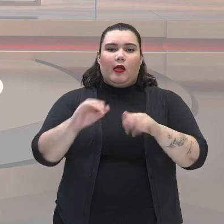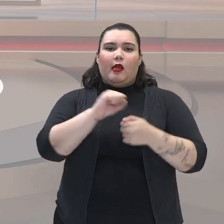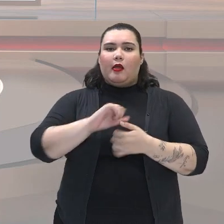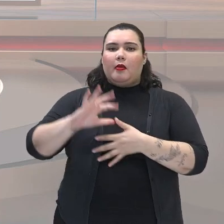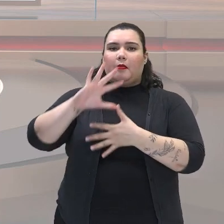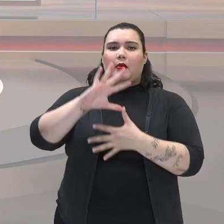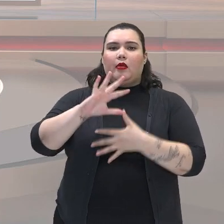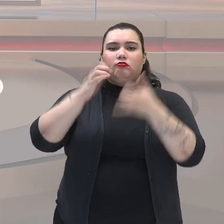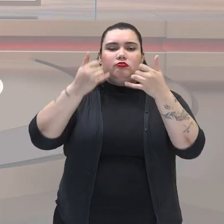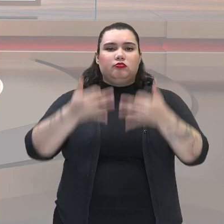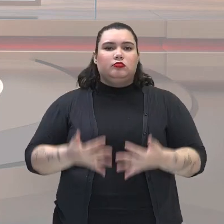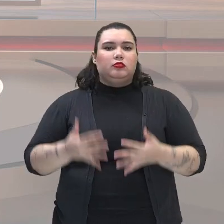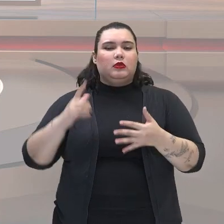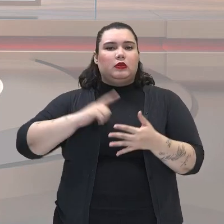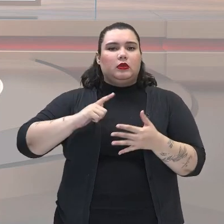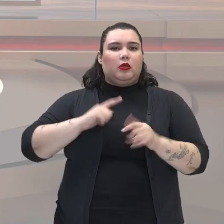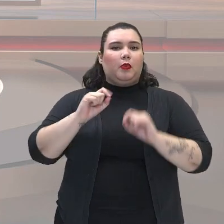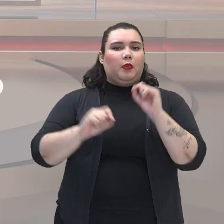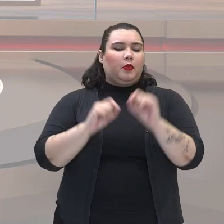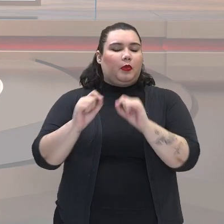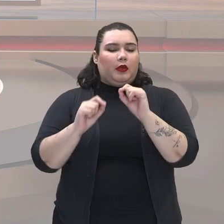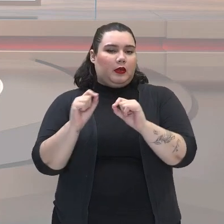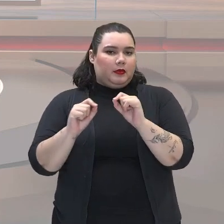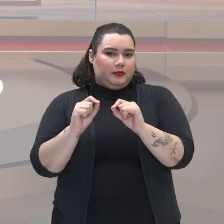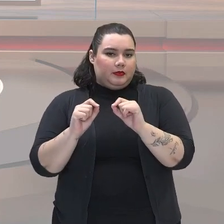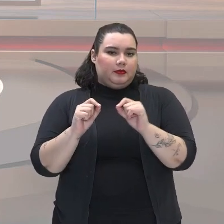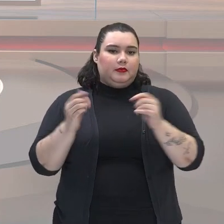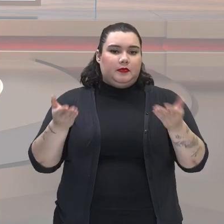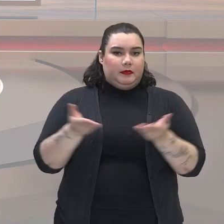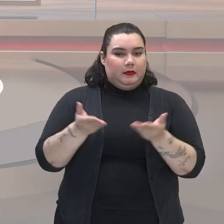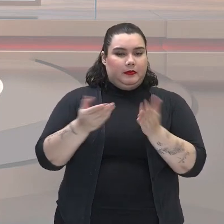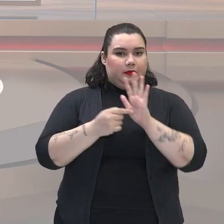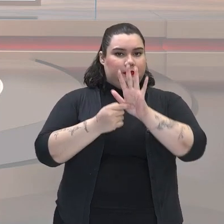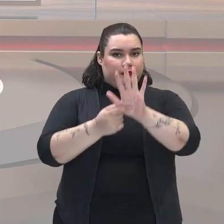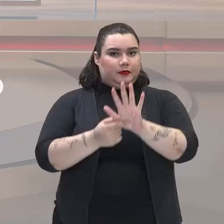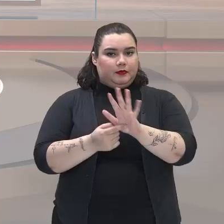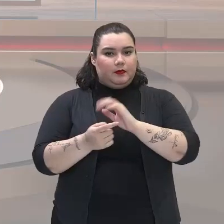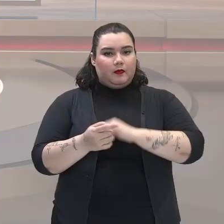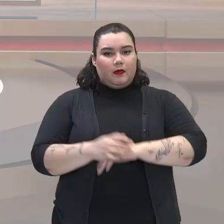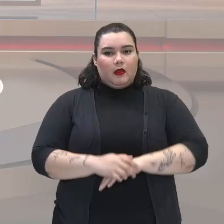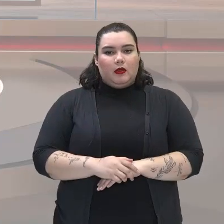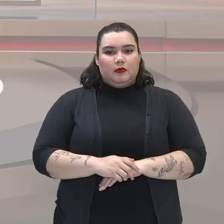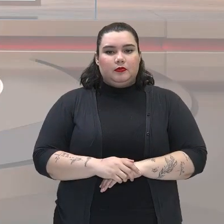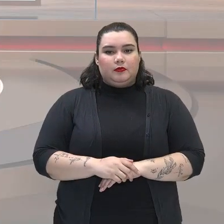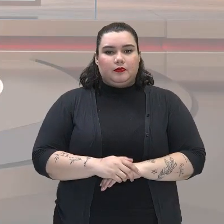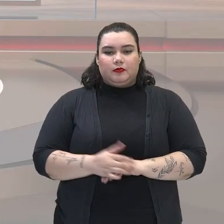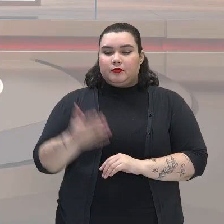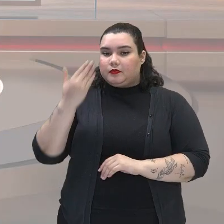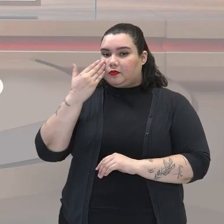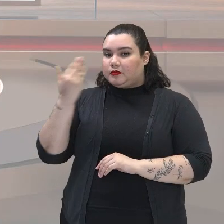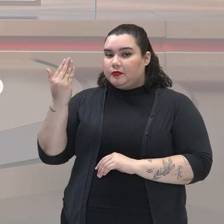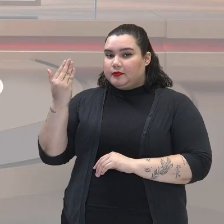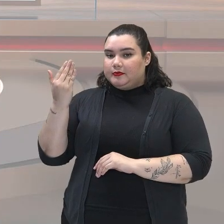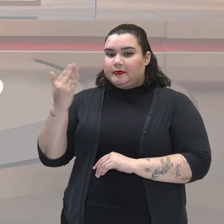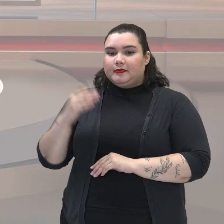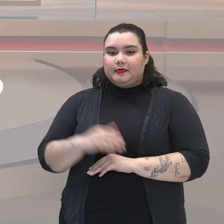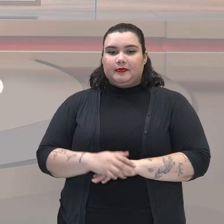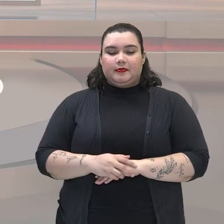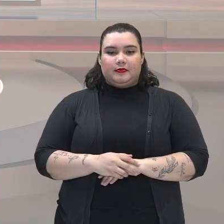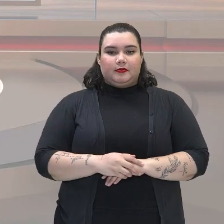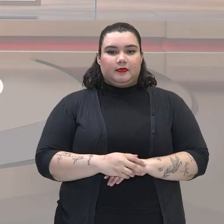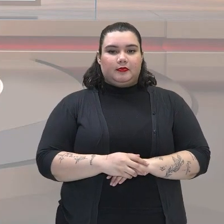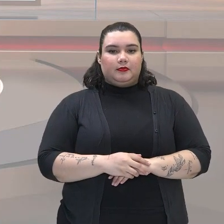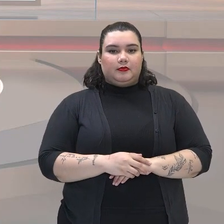que nós vamos ter de diferente exatamente nesse momento acontecendo? Vamos verificar o que estava acontecendo na América nesse momento?